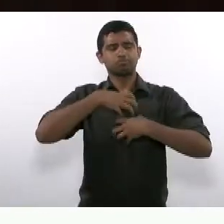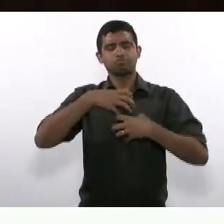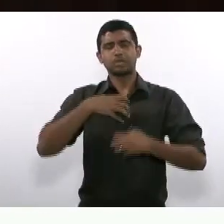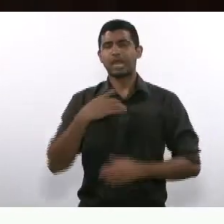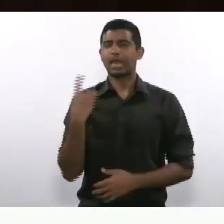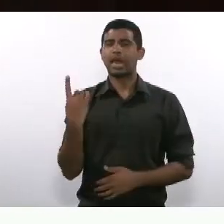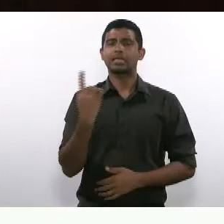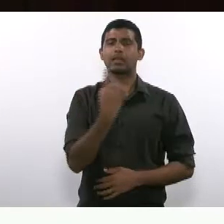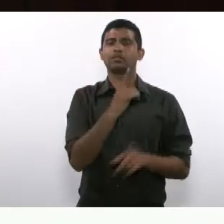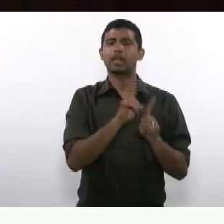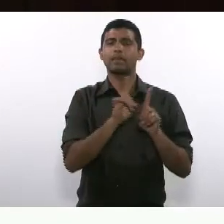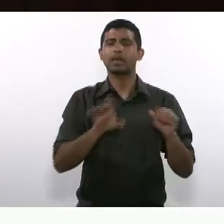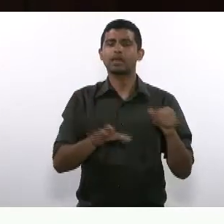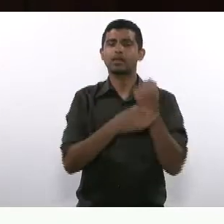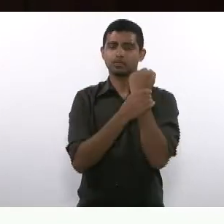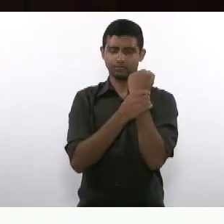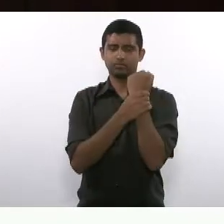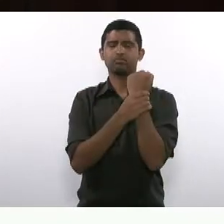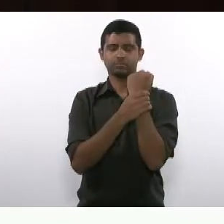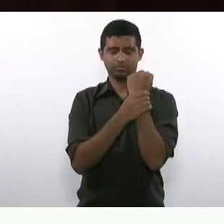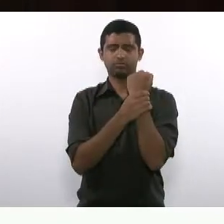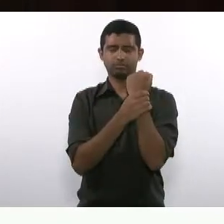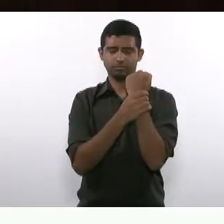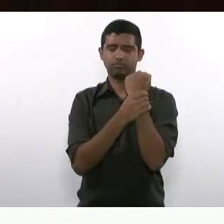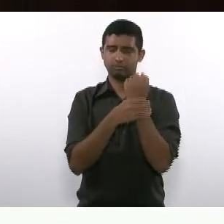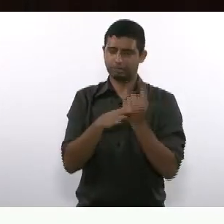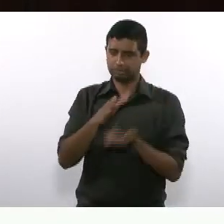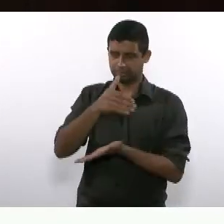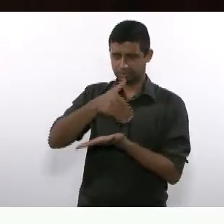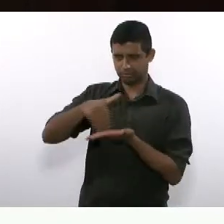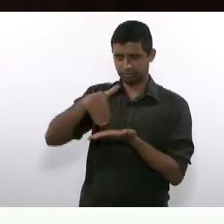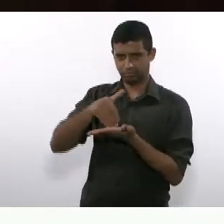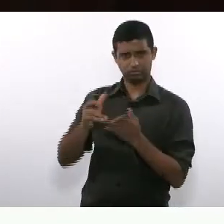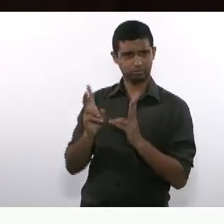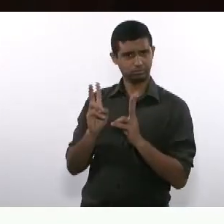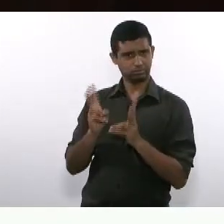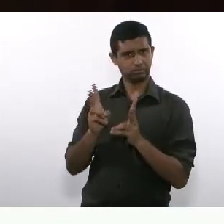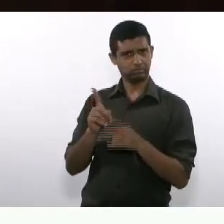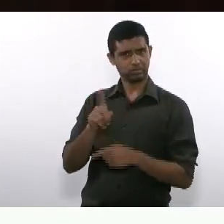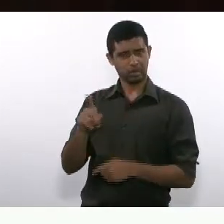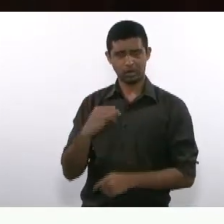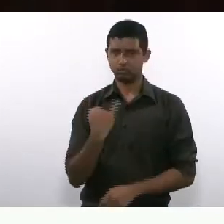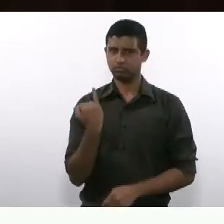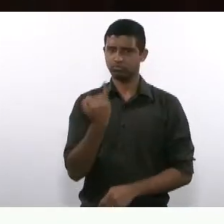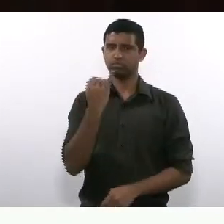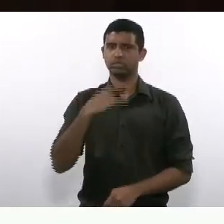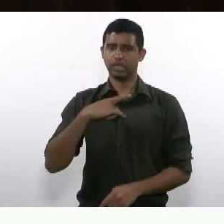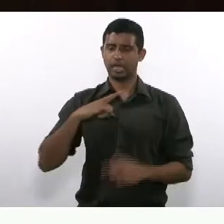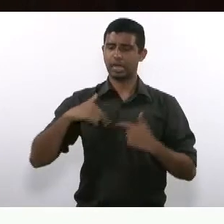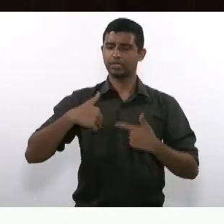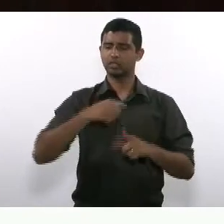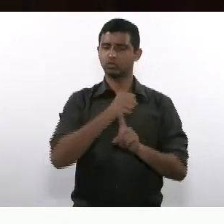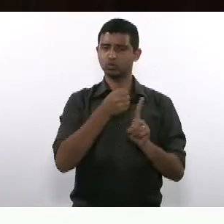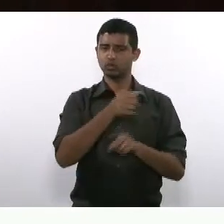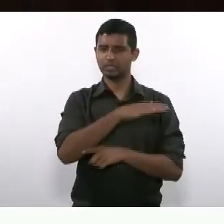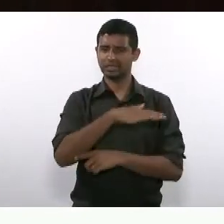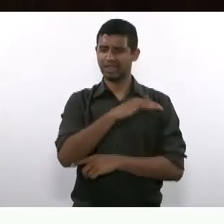e garantir essa importante secretaria, né, que tem um braço social fundamental,